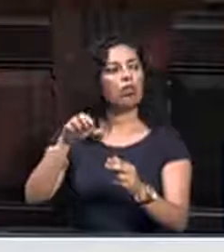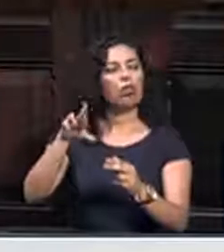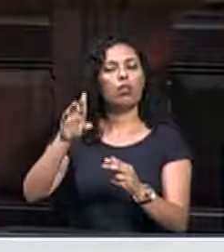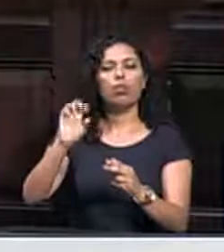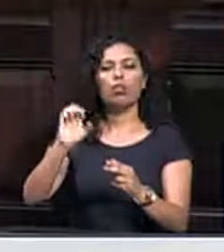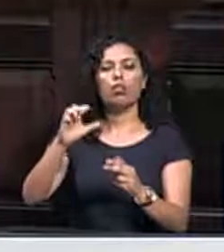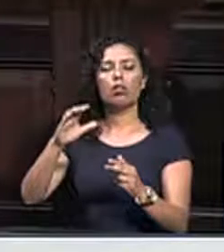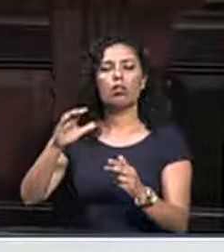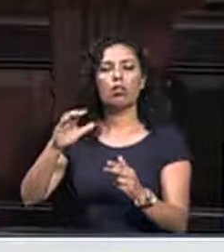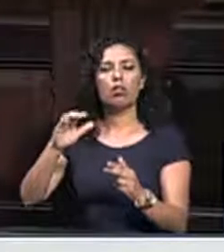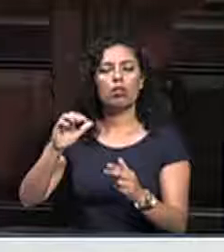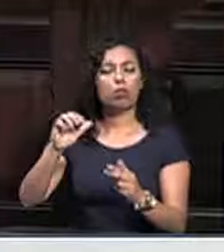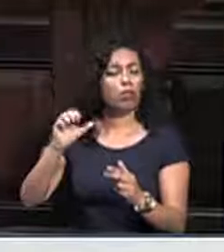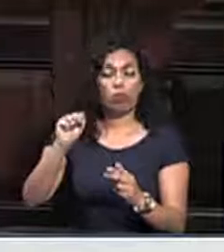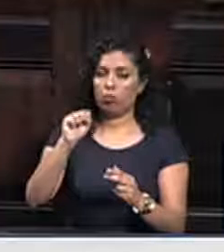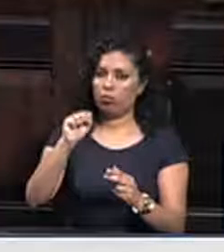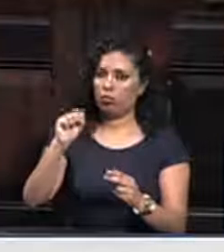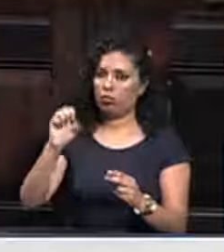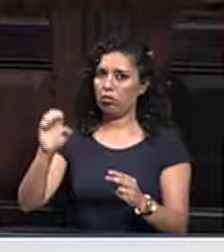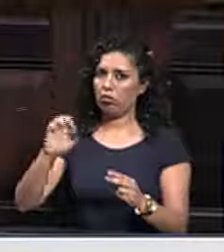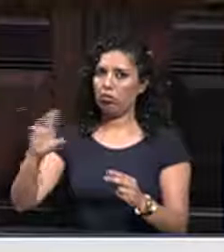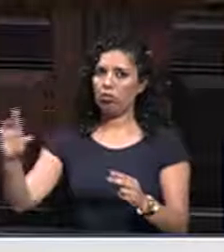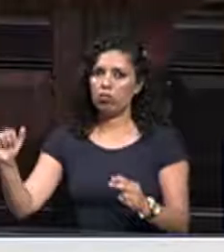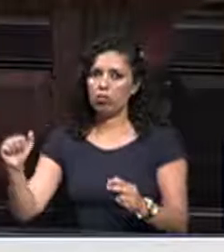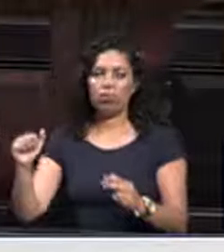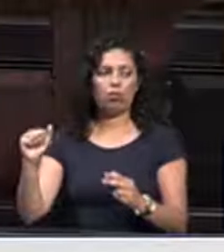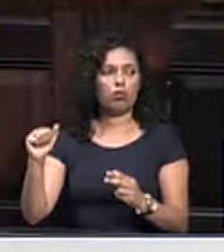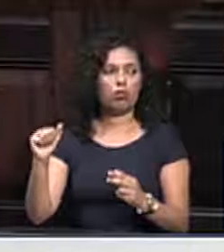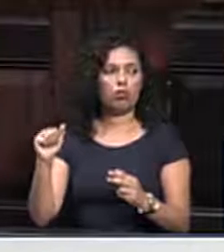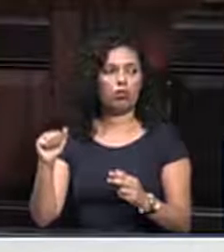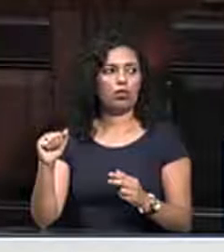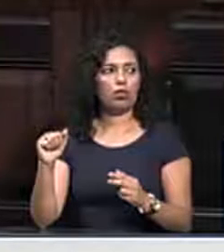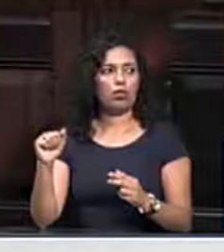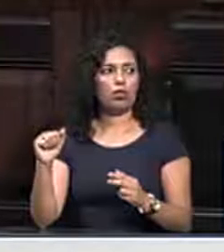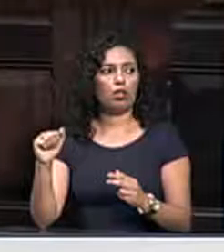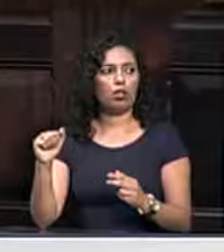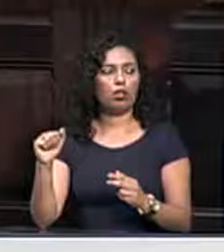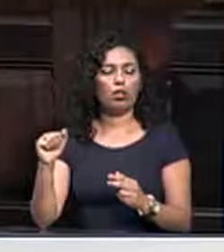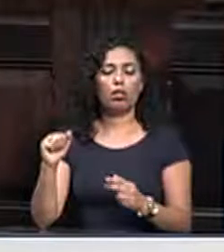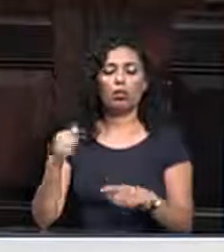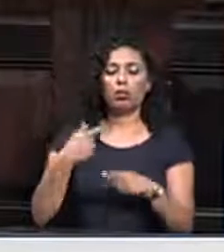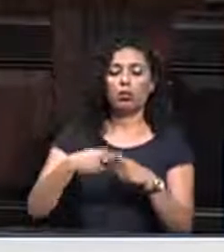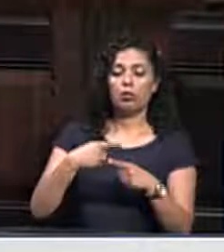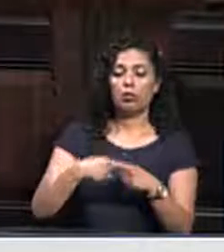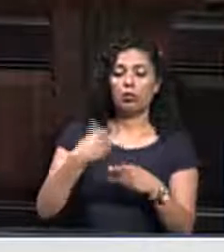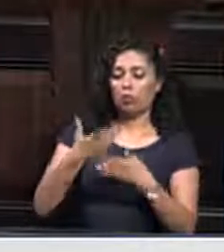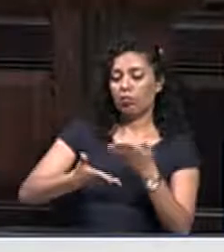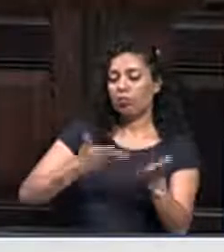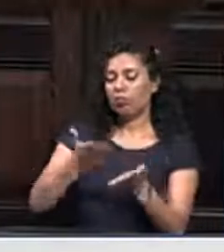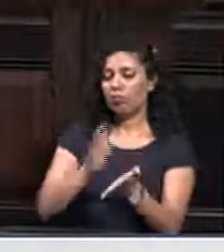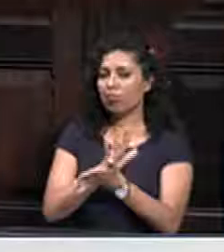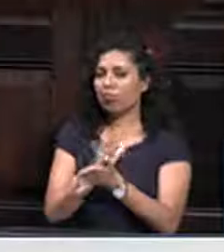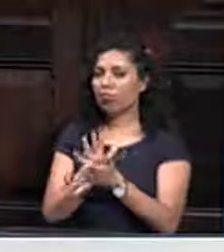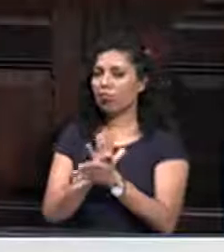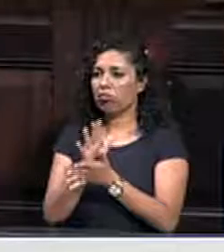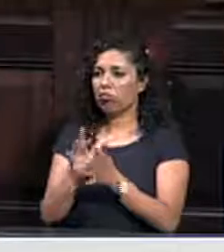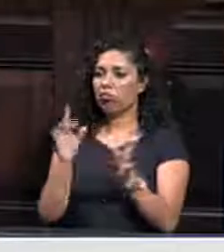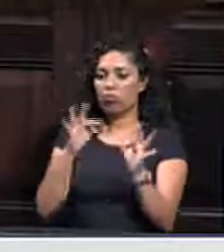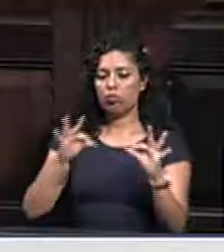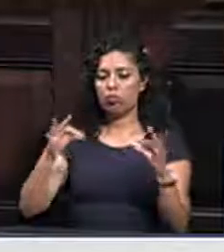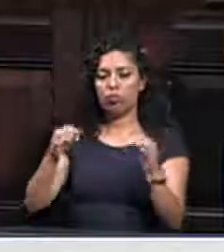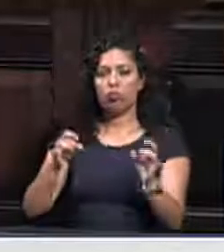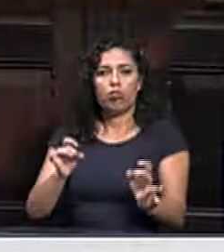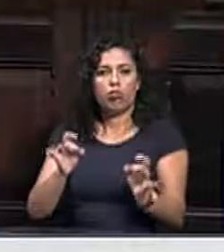completa carência de infraestrutura, com estradas vicinais mal conservadas e pedágios escorchantes